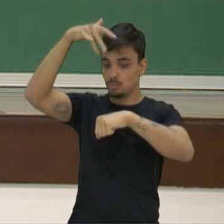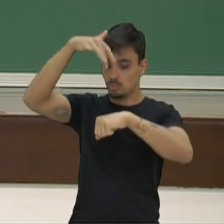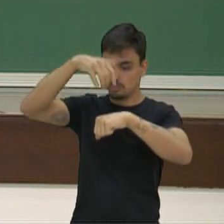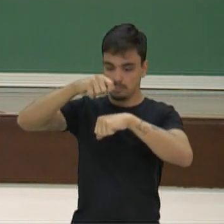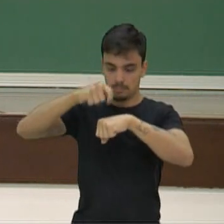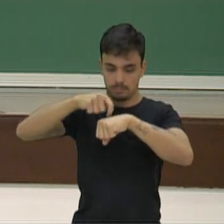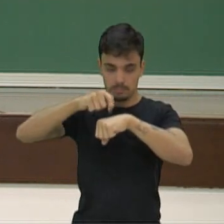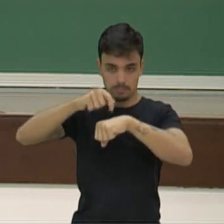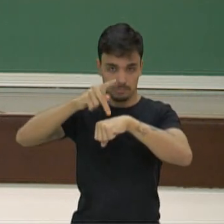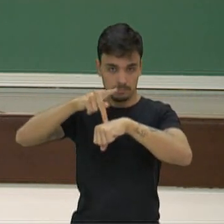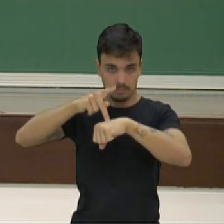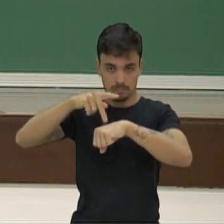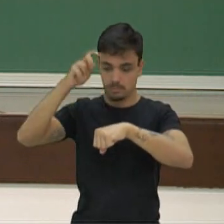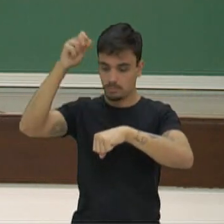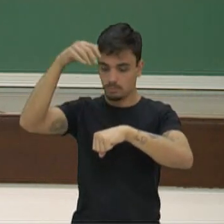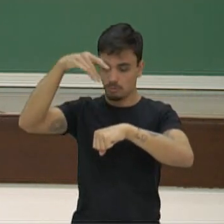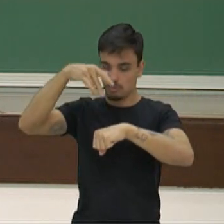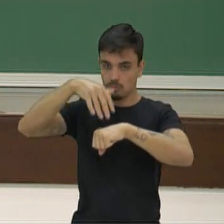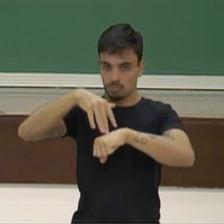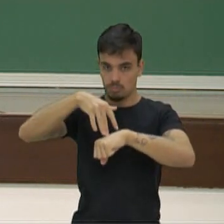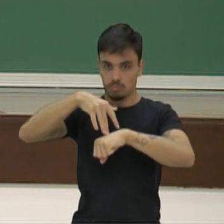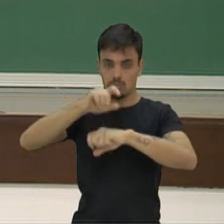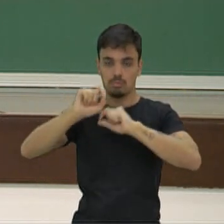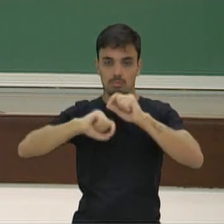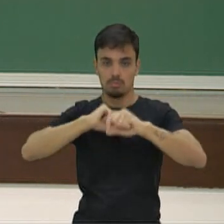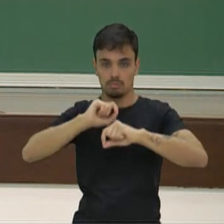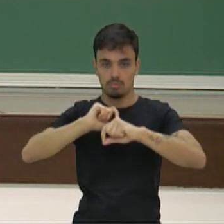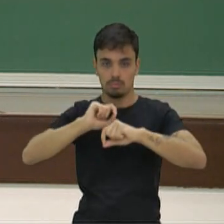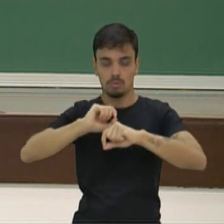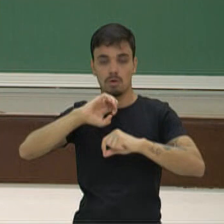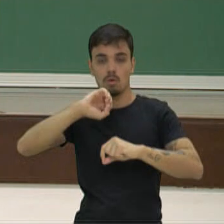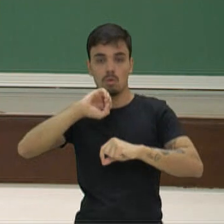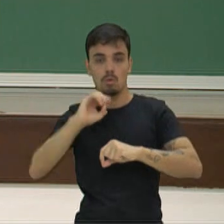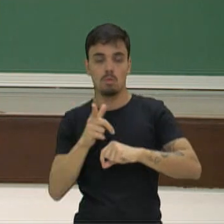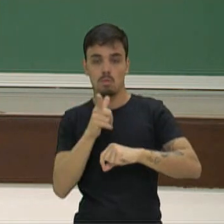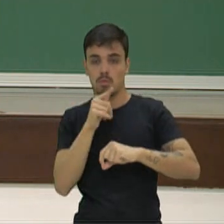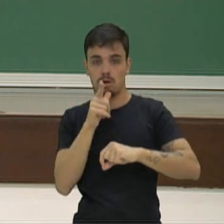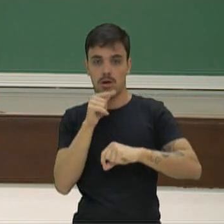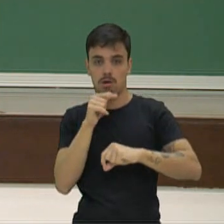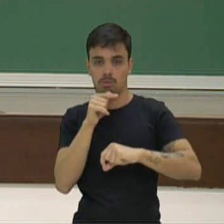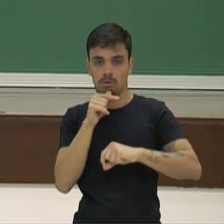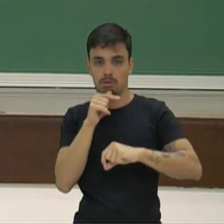ele, é uma erosão mecânica, ou a água,